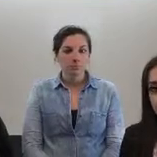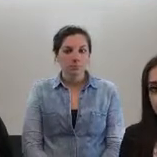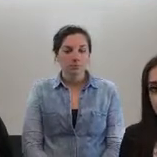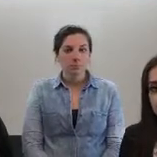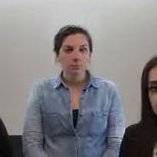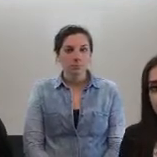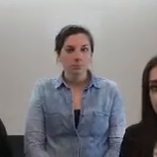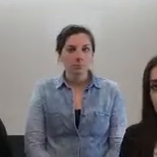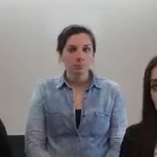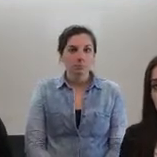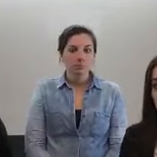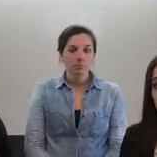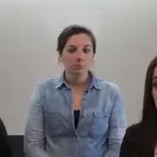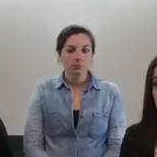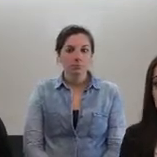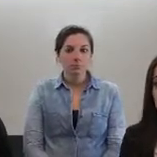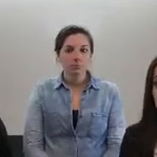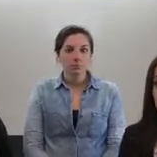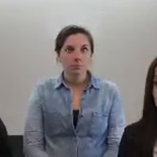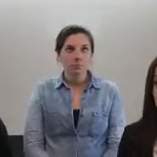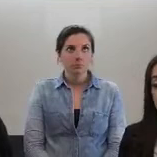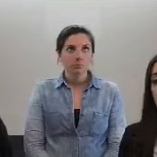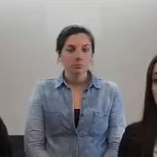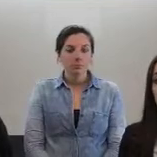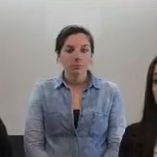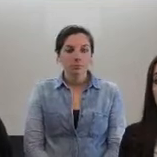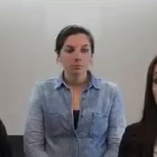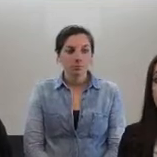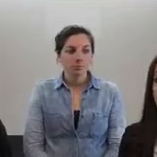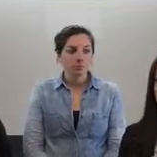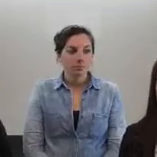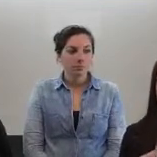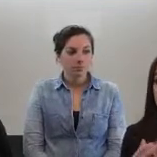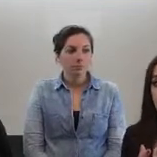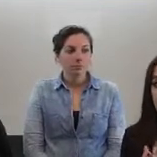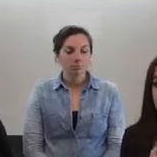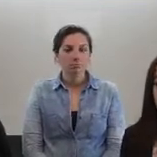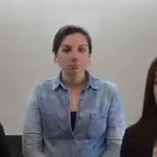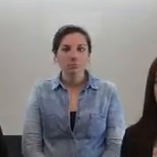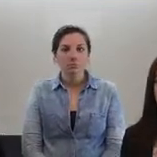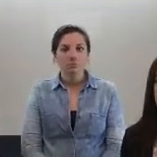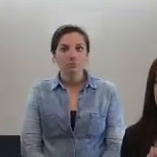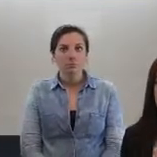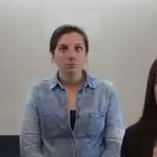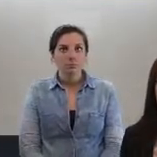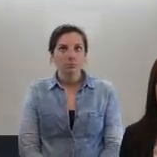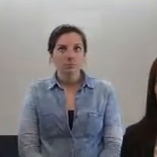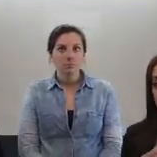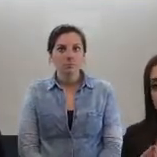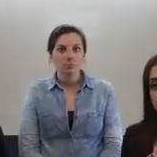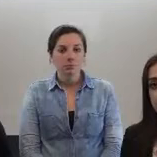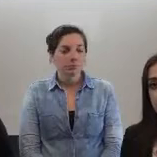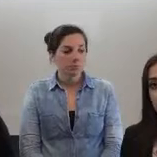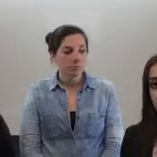uma ferramenta de pesquisa, mas ele é uma ferramenta que ela não é uma fonte 100% segura. É sempre bom a gente pesquisar